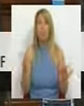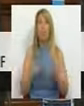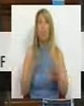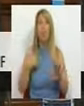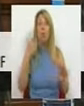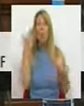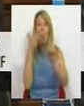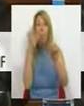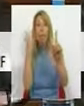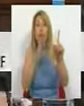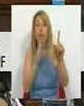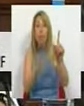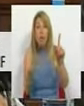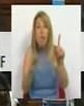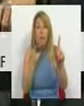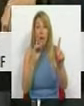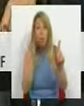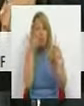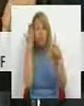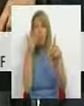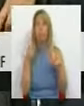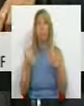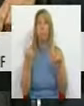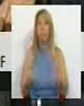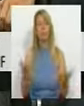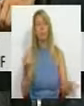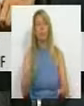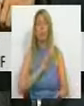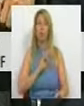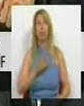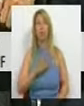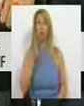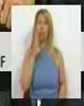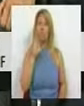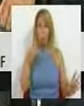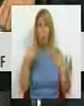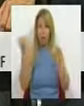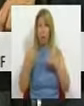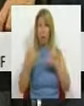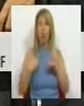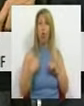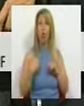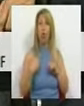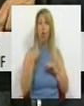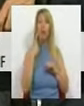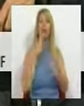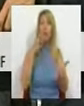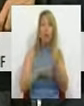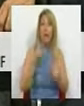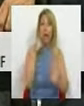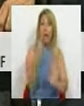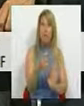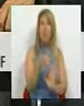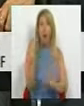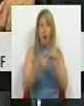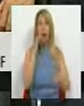preciso na resposta. Doutor, desculpe a insistência, mas concorda comigo que, de facto, as realidades detectadas, muitas delas